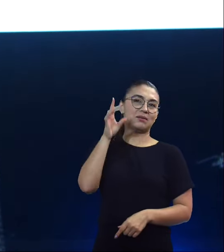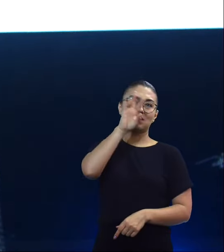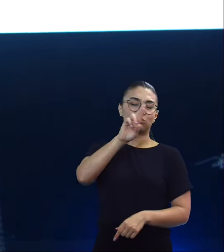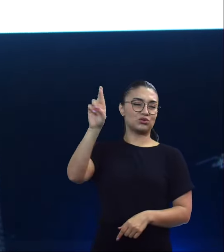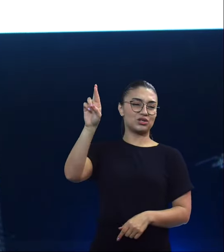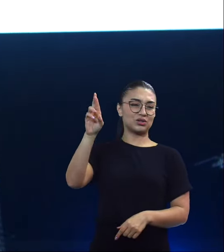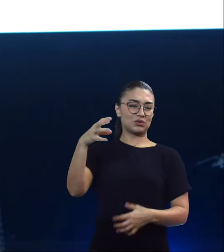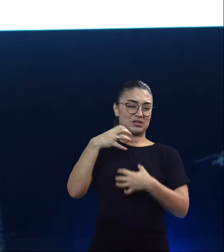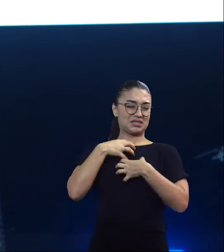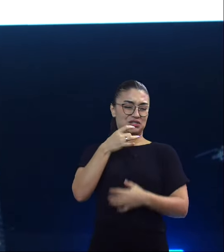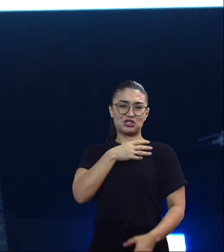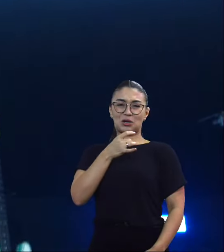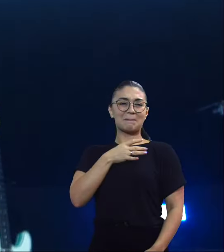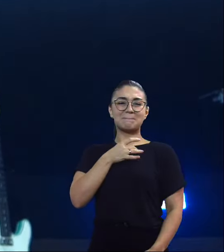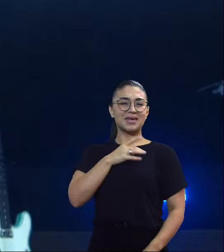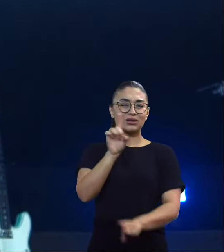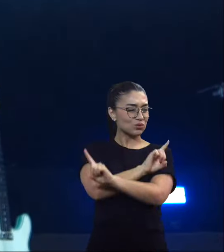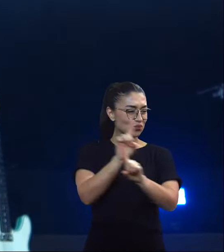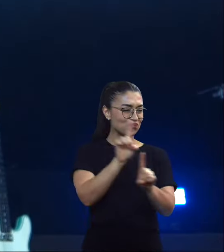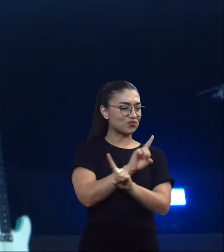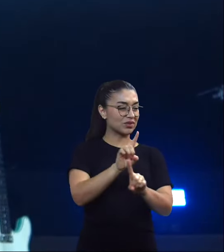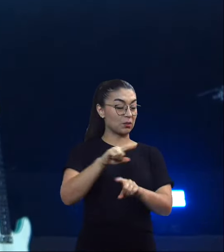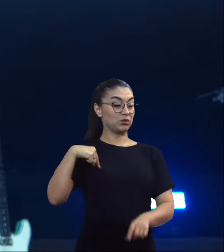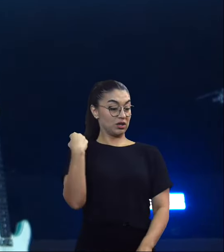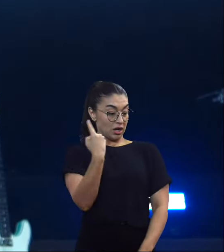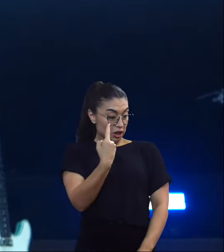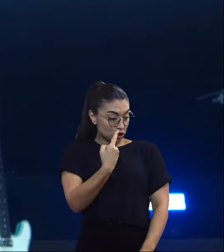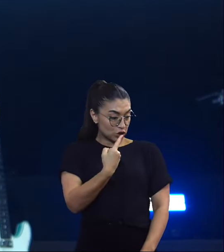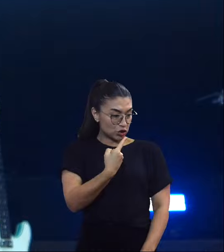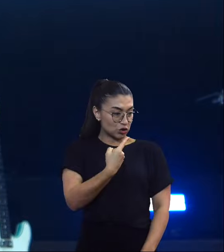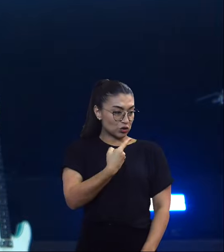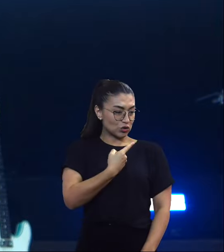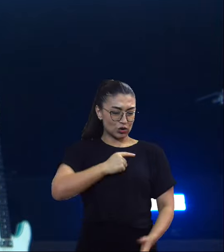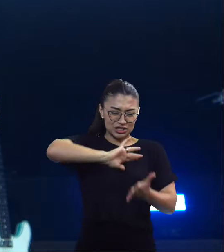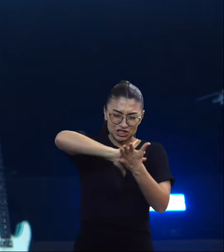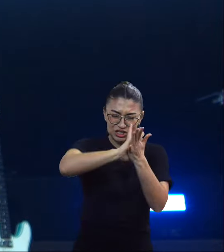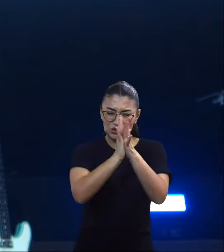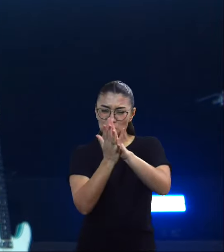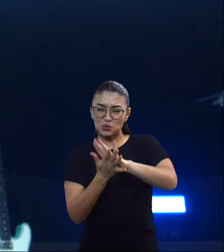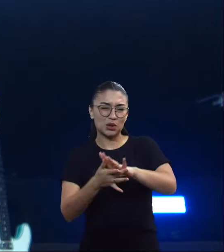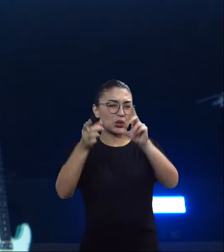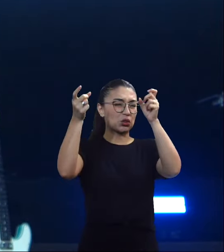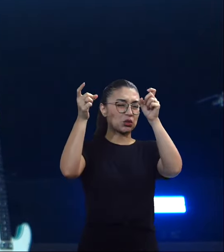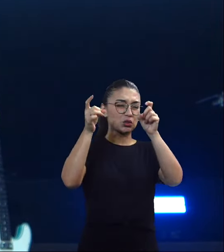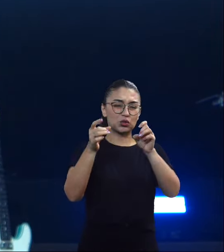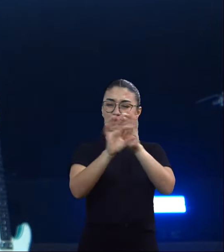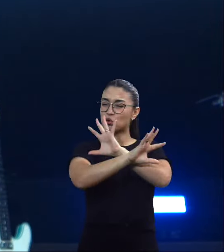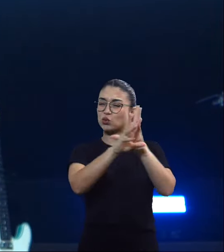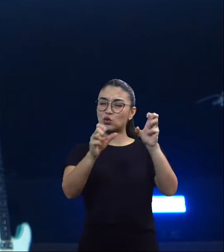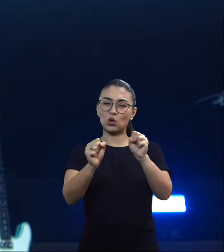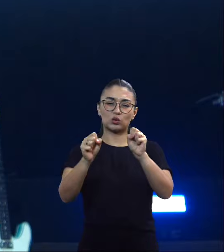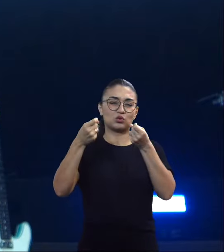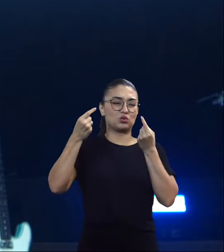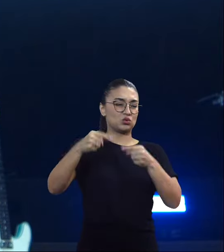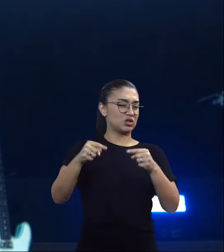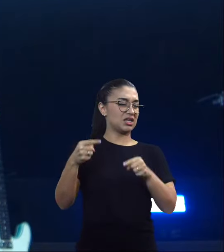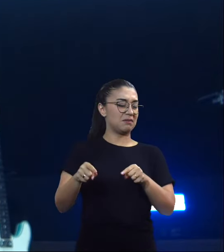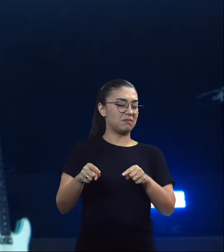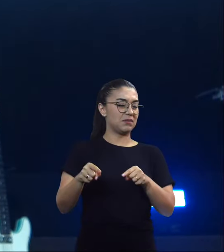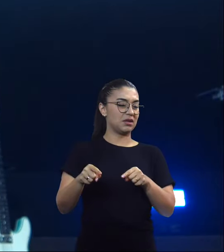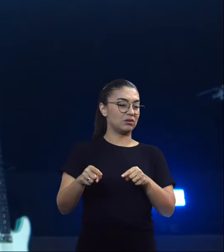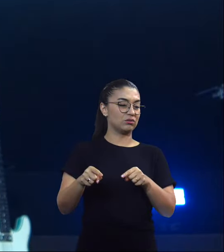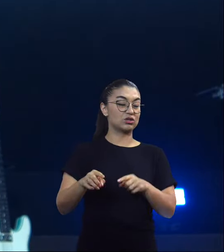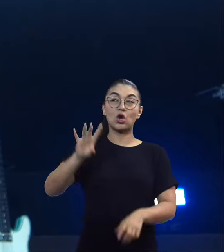medo do povo da terra, porque nós os devoraremos como se fossem pão. A proteção deles se foi, mas